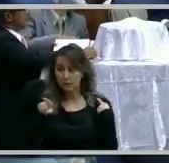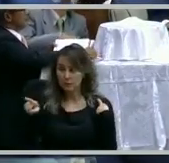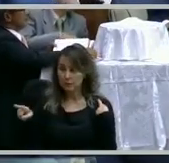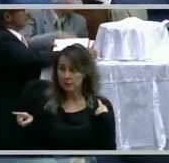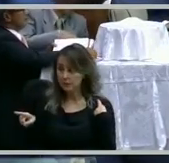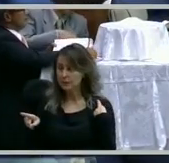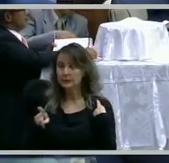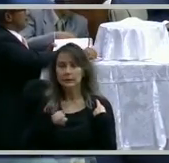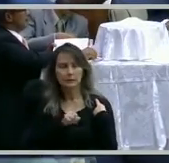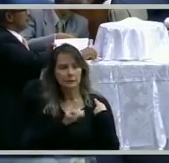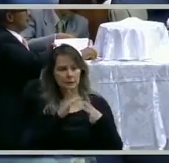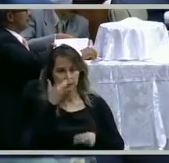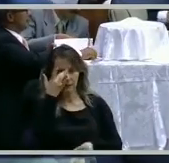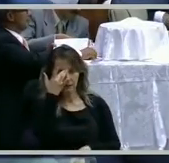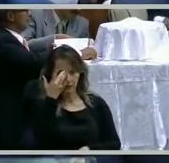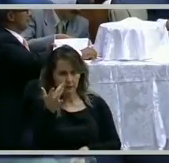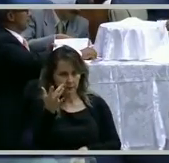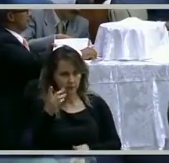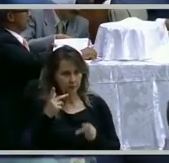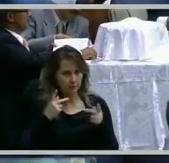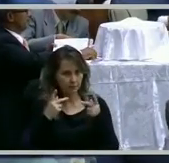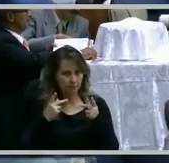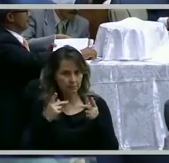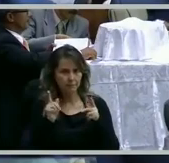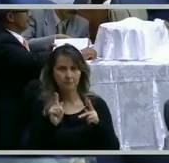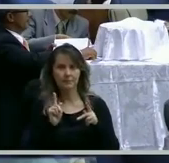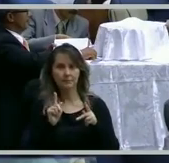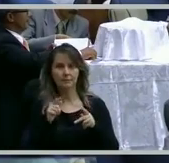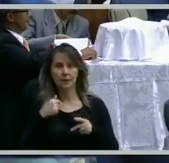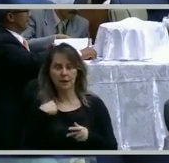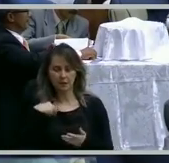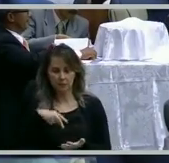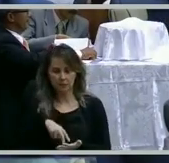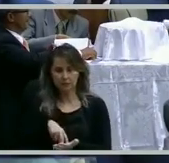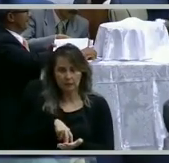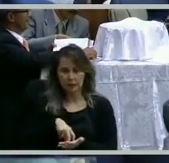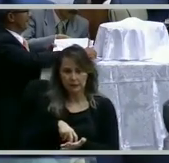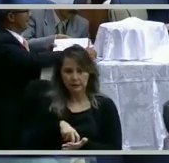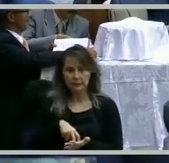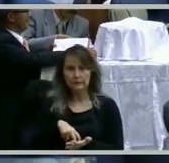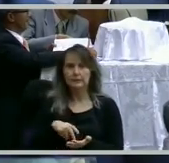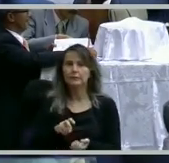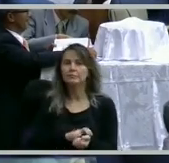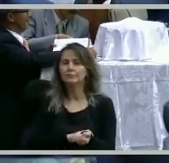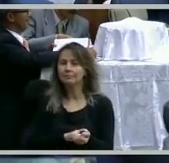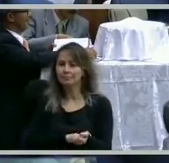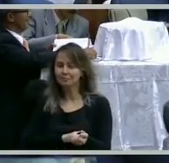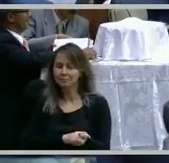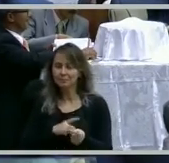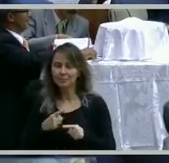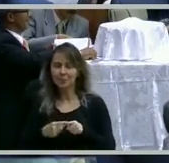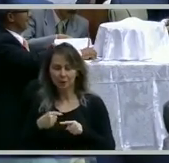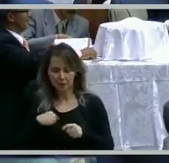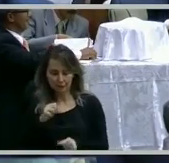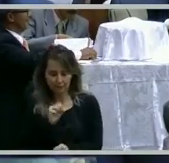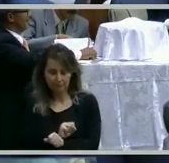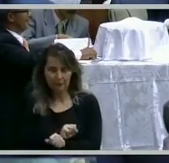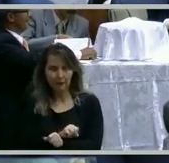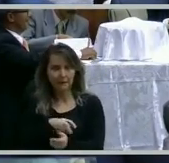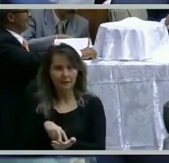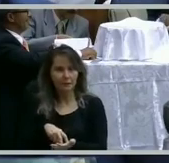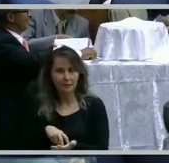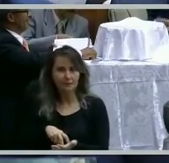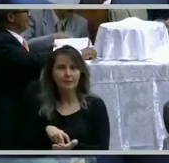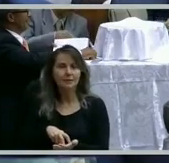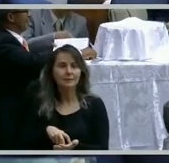não é fácil, e graças a Deus que minhas pernas estão tremendo. Porque no dia que parar de tremer, quando eu chegar num altar